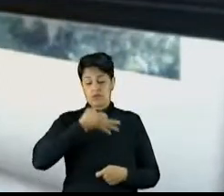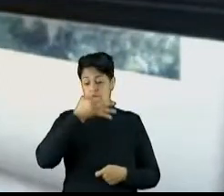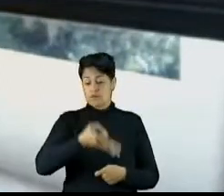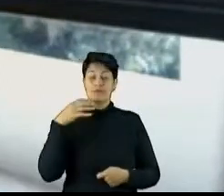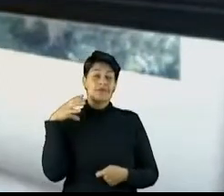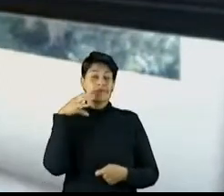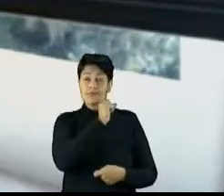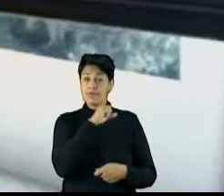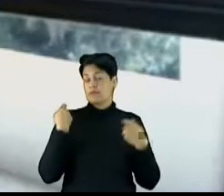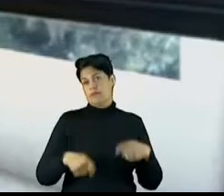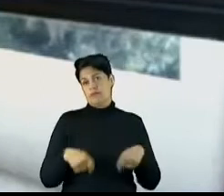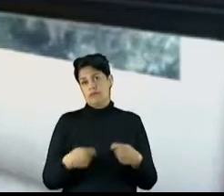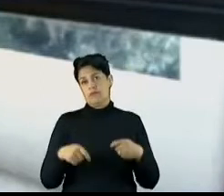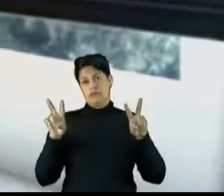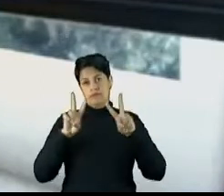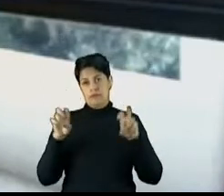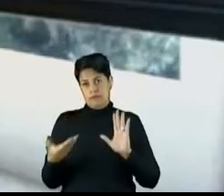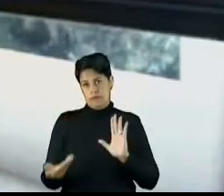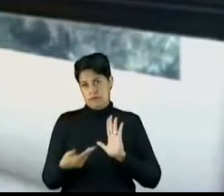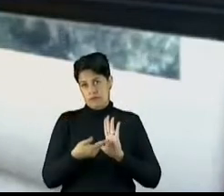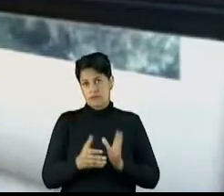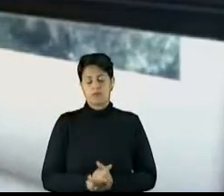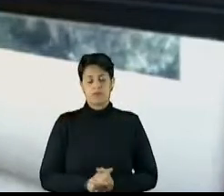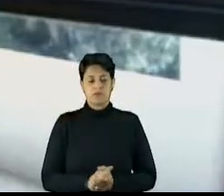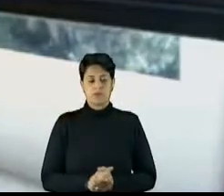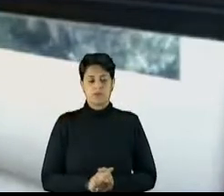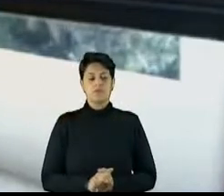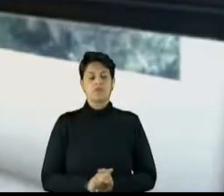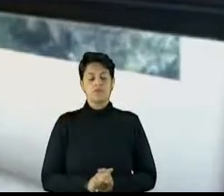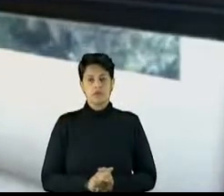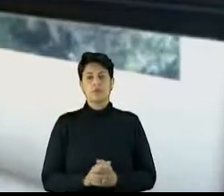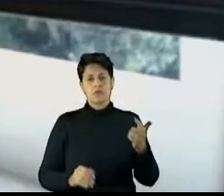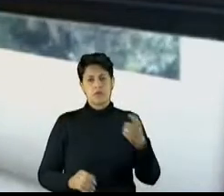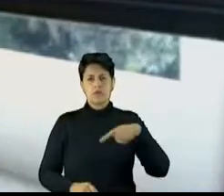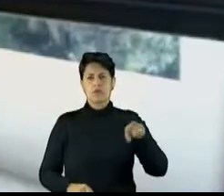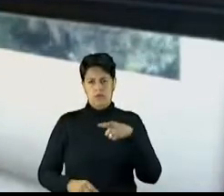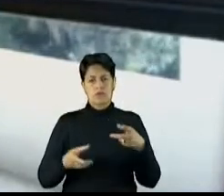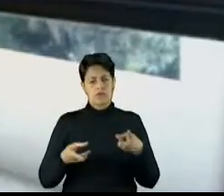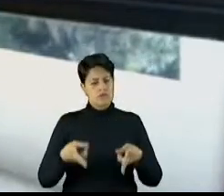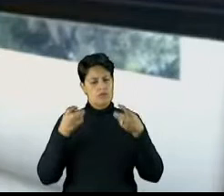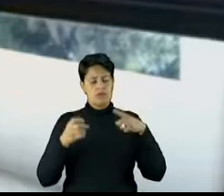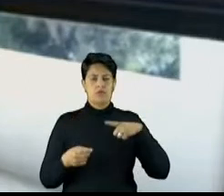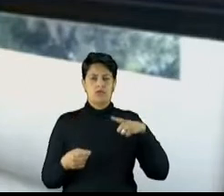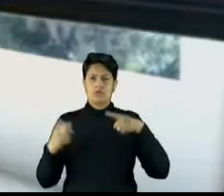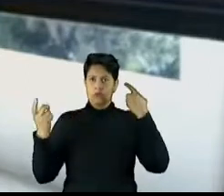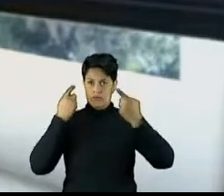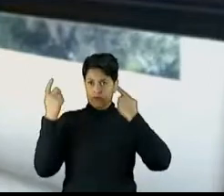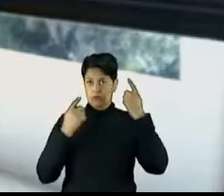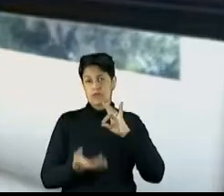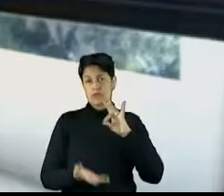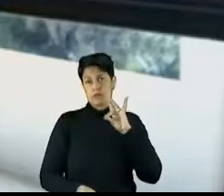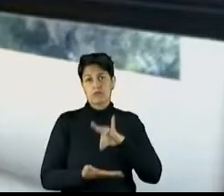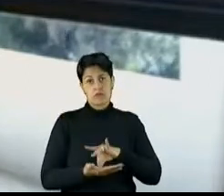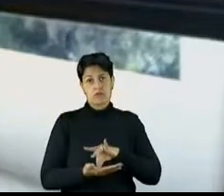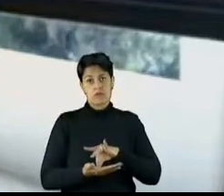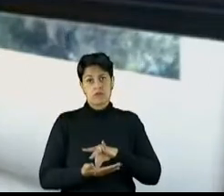relevância para o desenvolvimento do país. Como sabe, o TC 00350 trata de desestatização relacionada à licitação da Agência